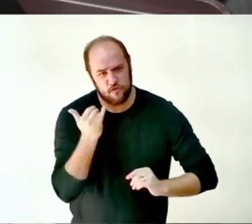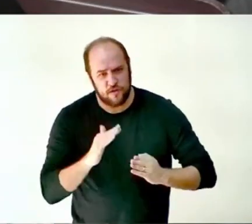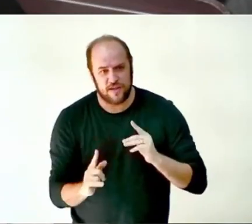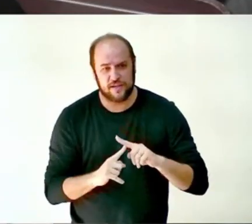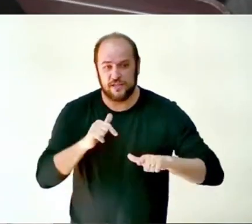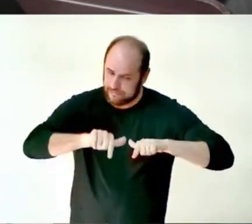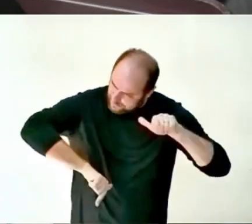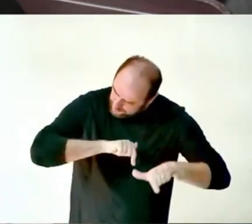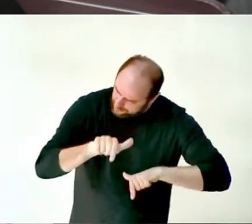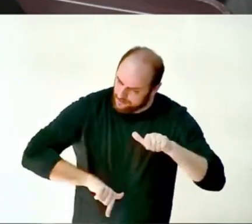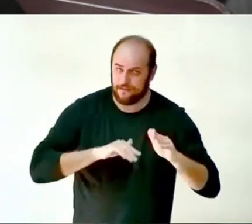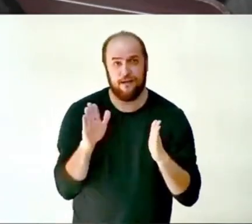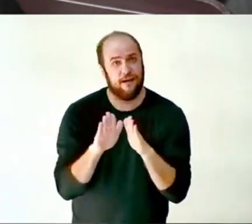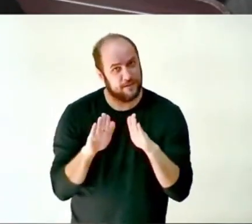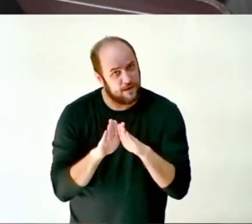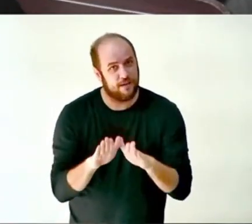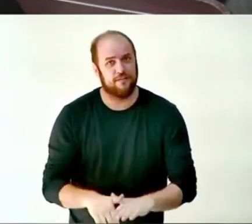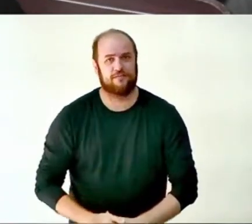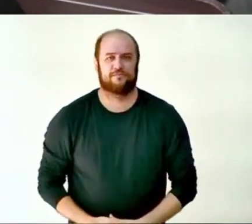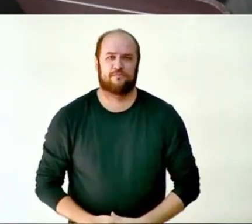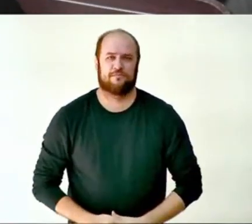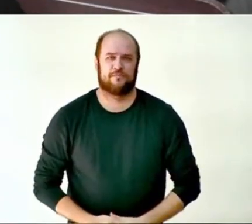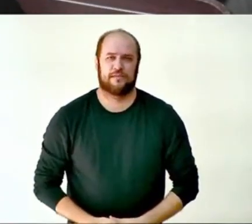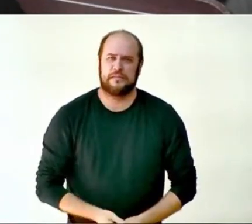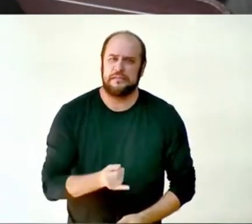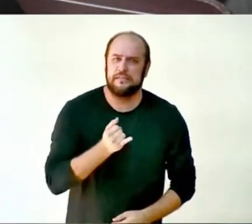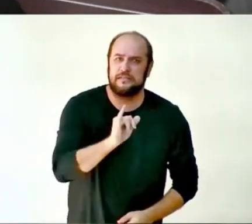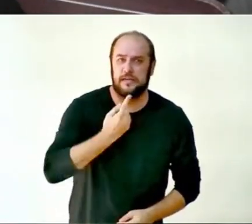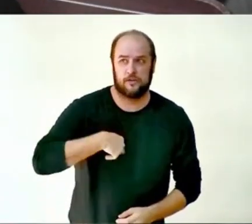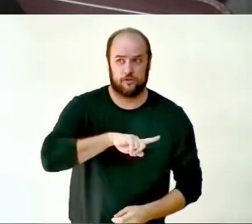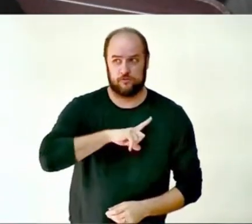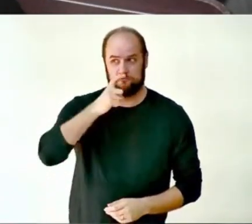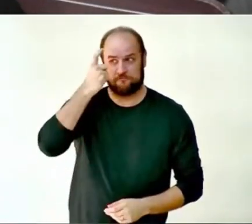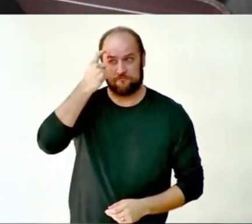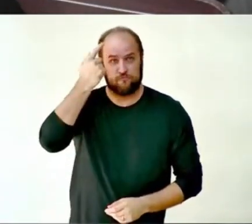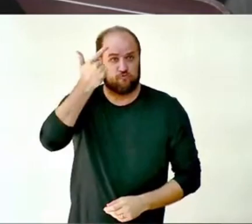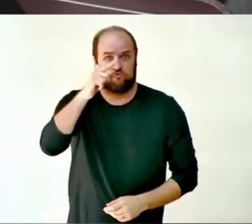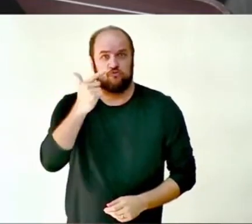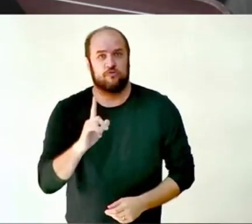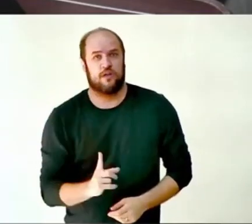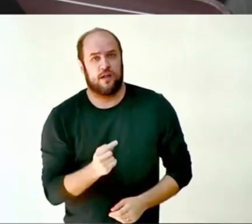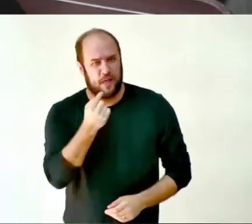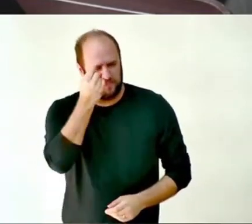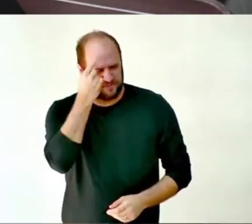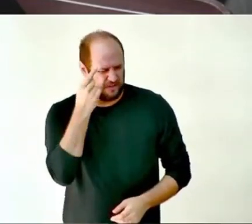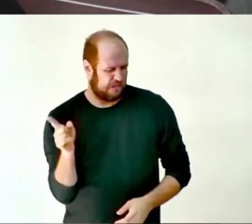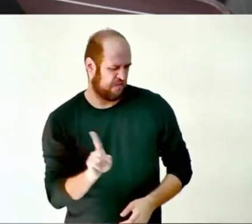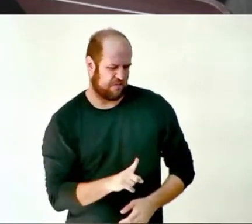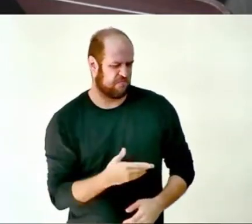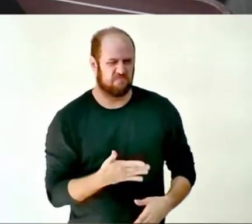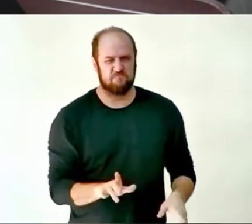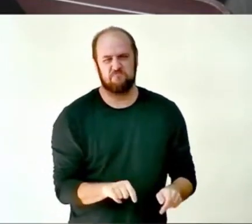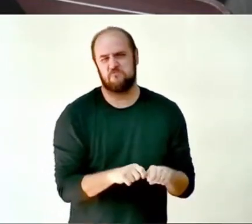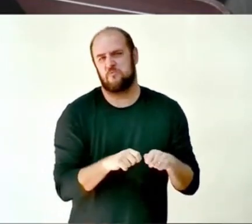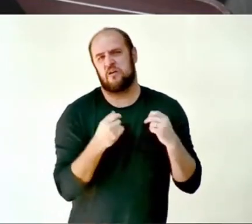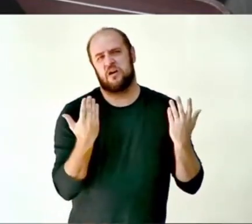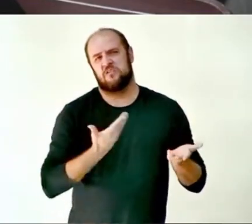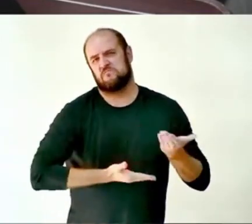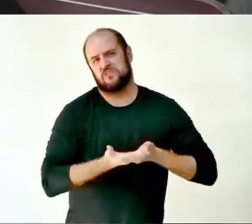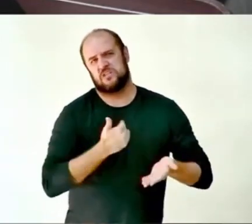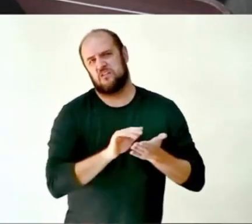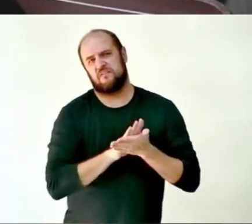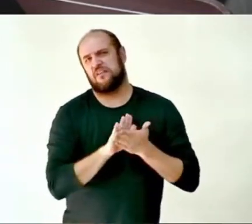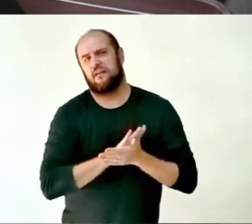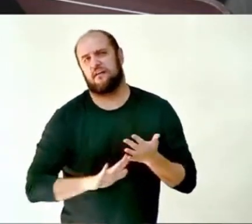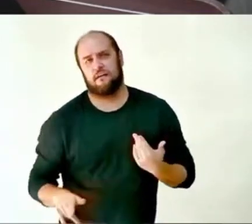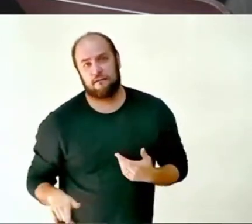trabalhar, na verdade. Se a gente não tiver sobriedade suficiente, a gente acha que as crianças não vêm para trabalhar, que elas não vêm para servir, que elas